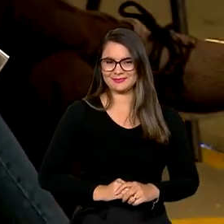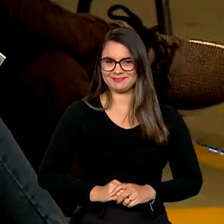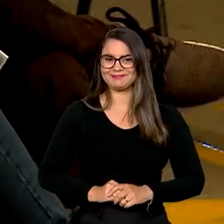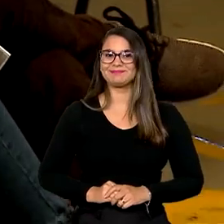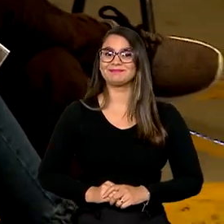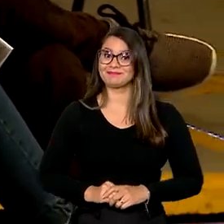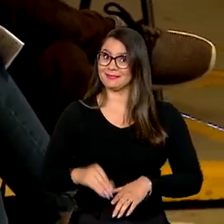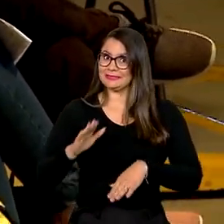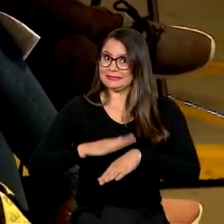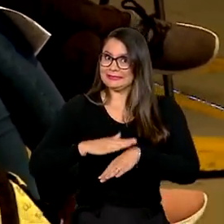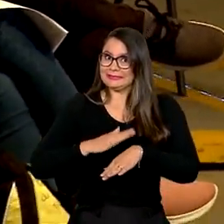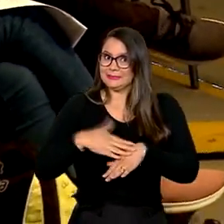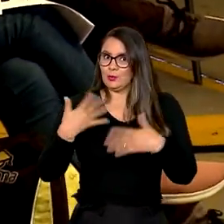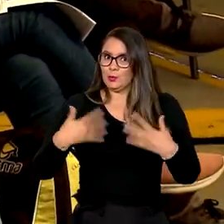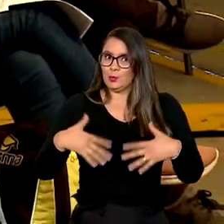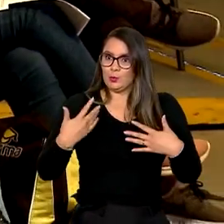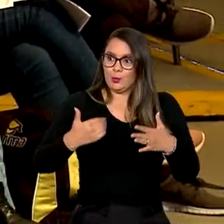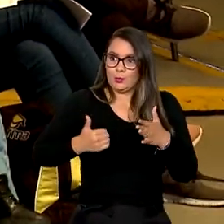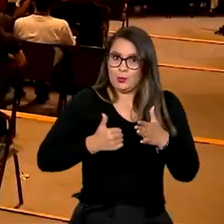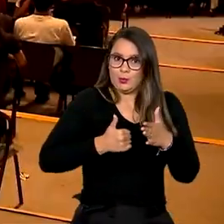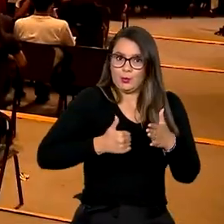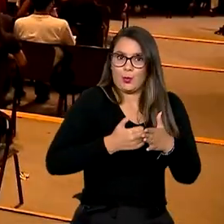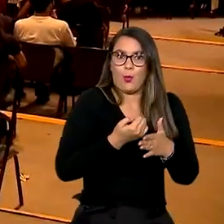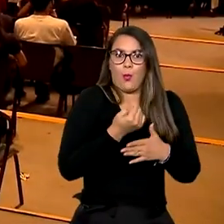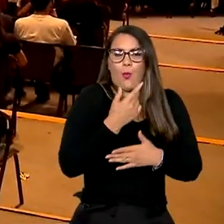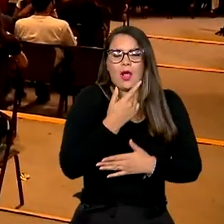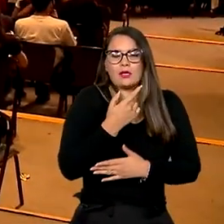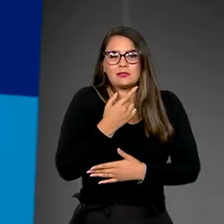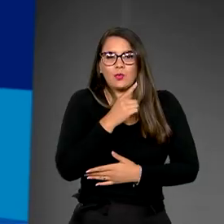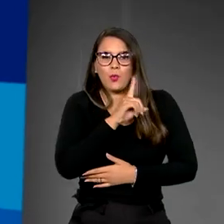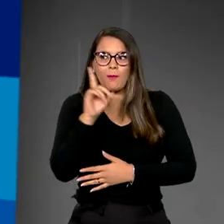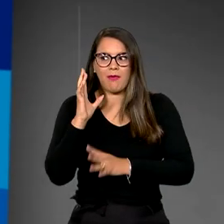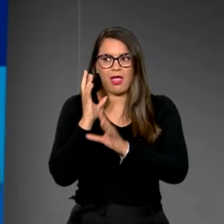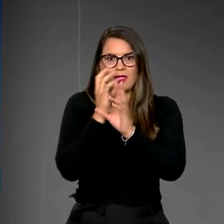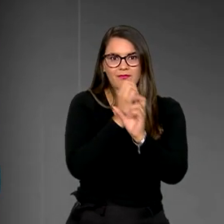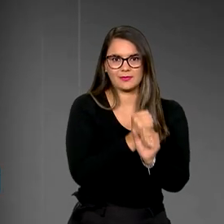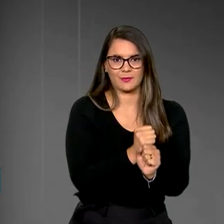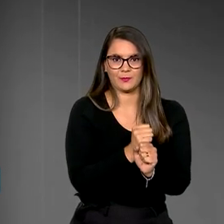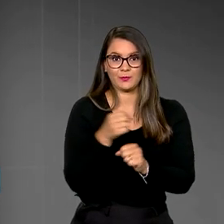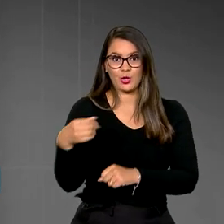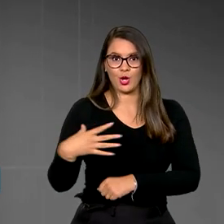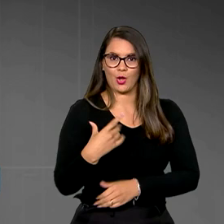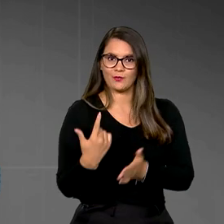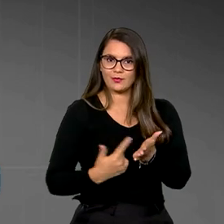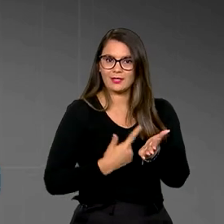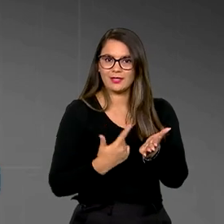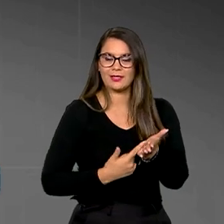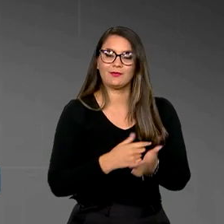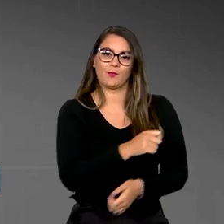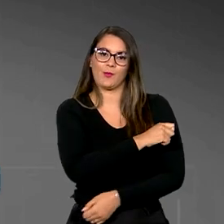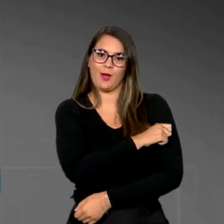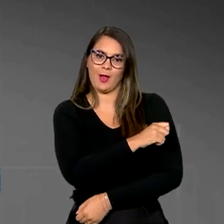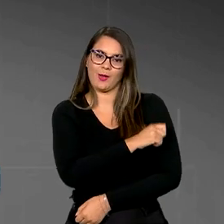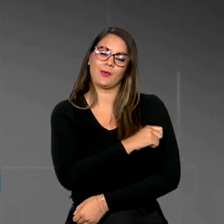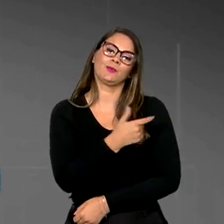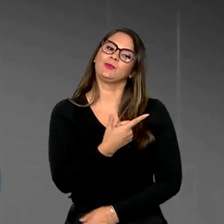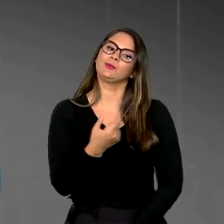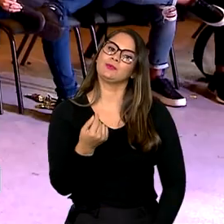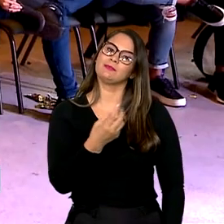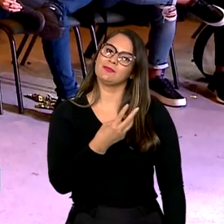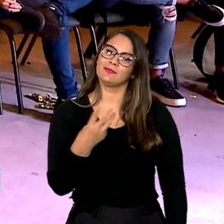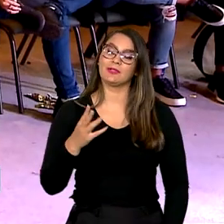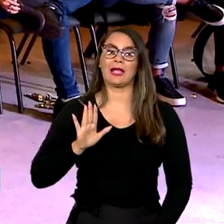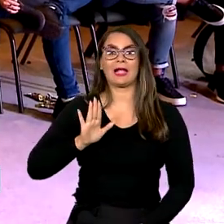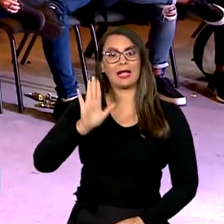o tempo está se esgotando Mas ainda dá para fazer uma última revisão com a nova cartilha do participante do Enem 2023